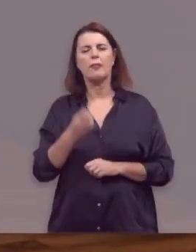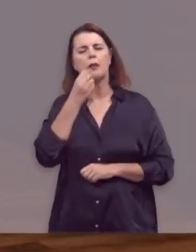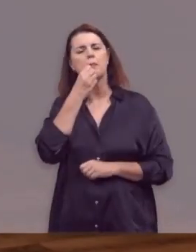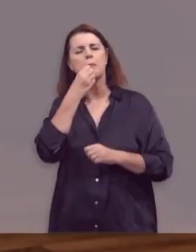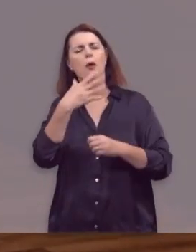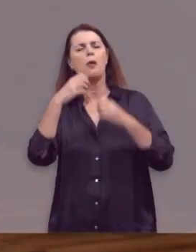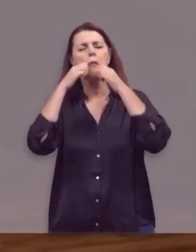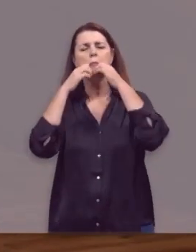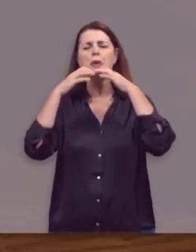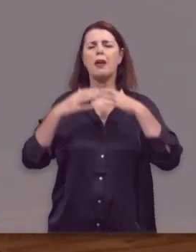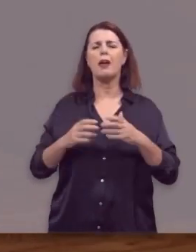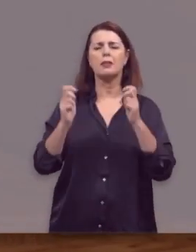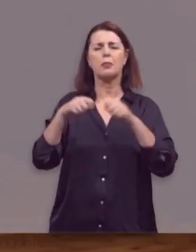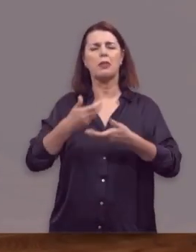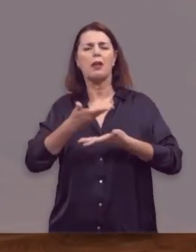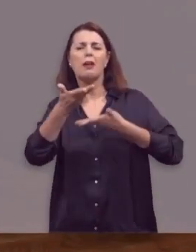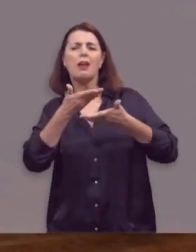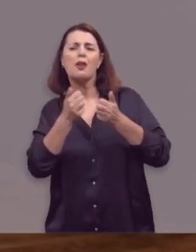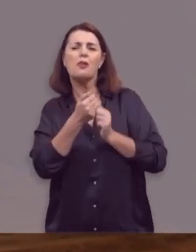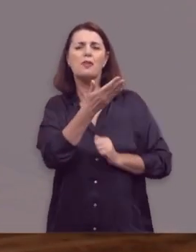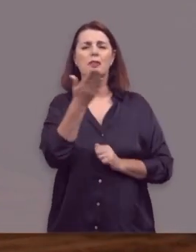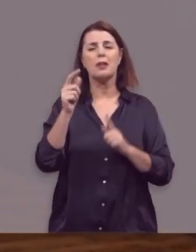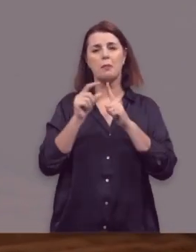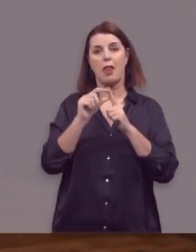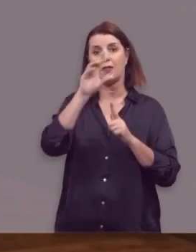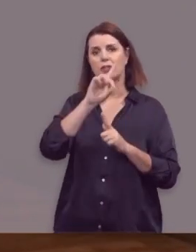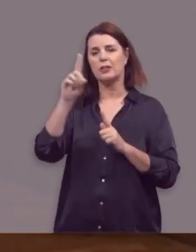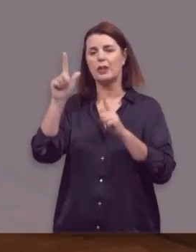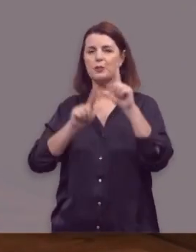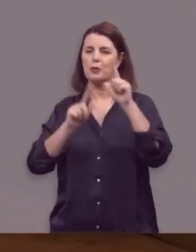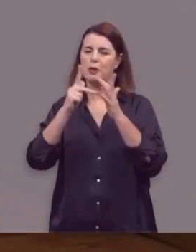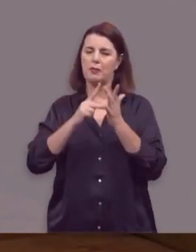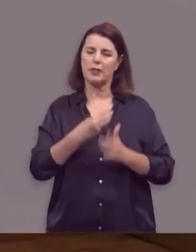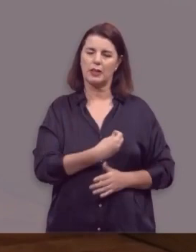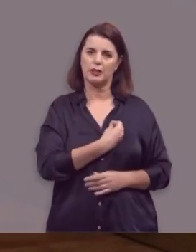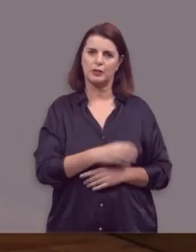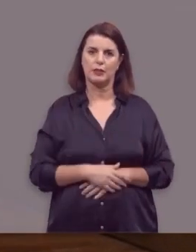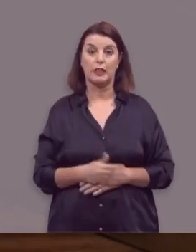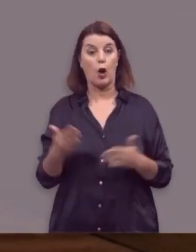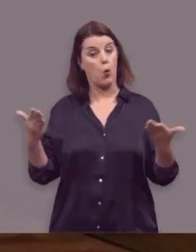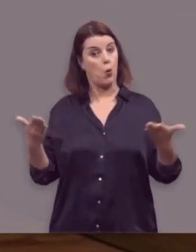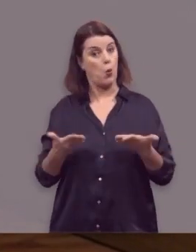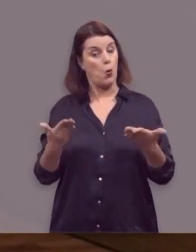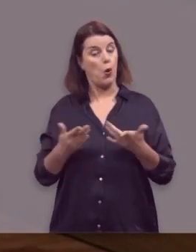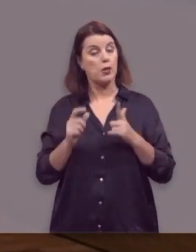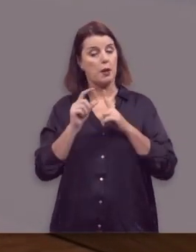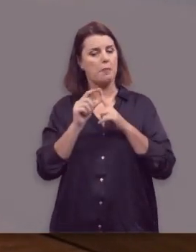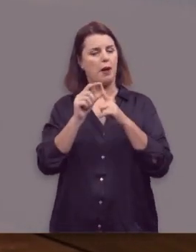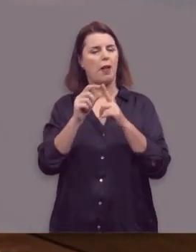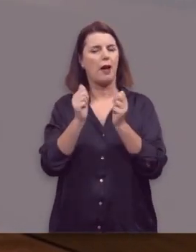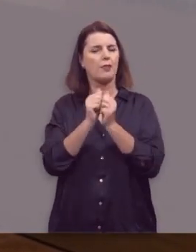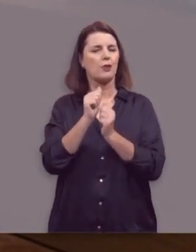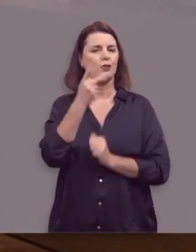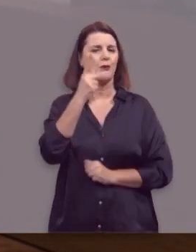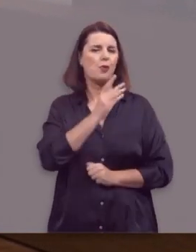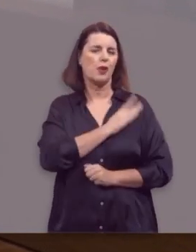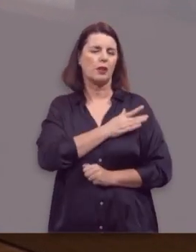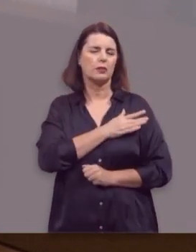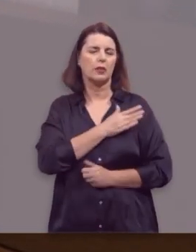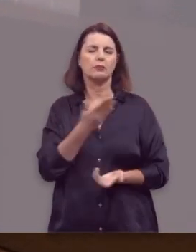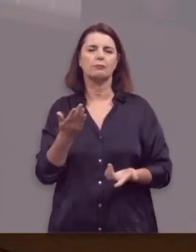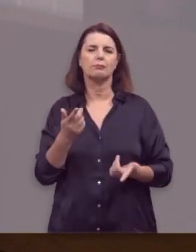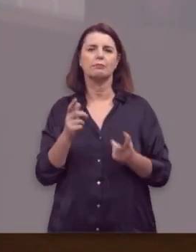Que bênção poder compartilhar com você a palavra de Deus no programa Verdade e Vida. E hoje, uma palavra para o seu coração. E o tema